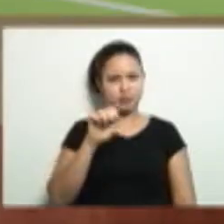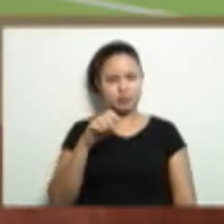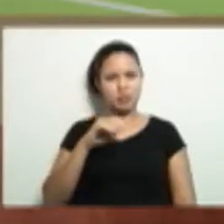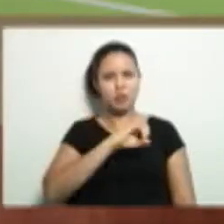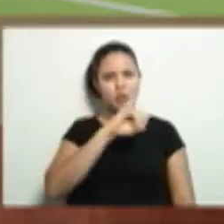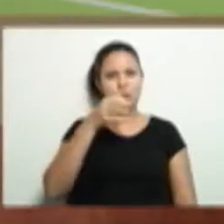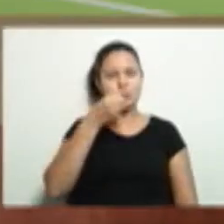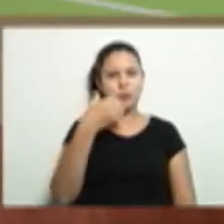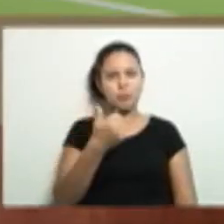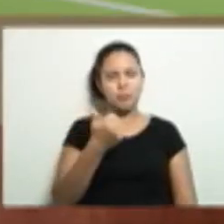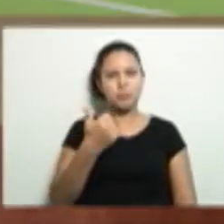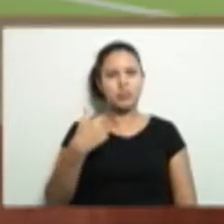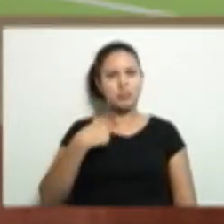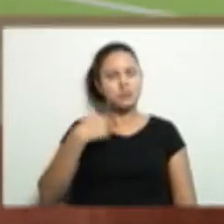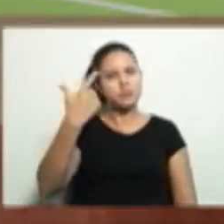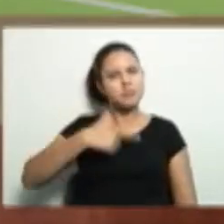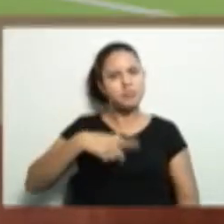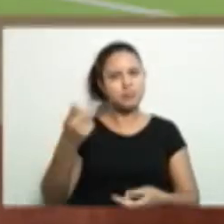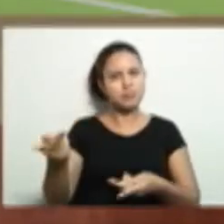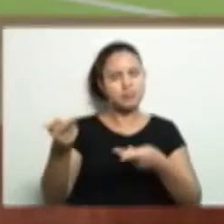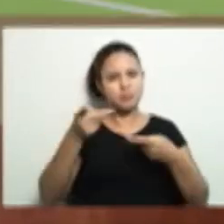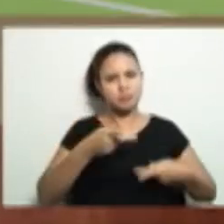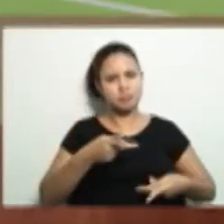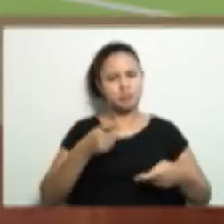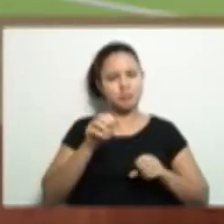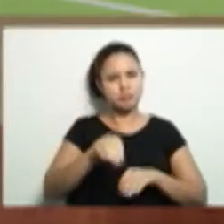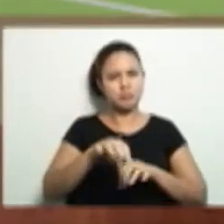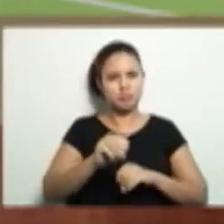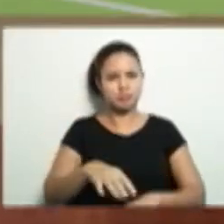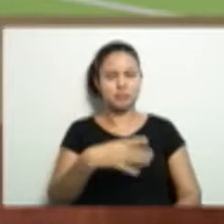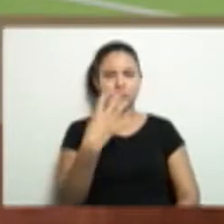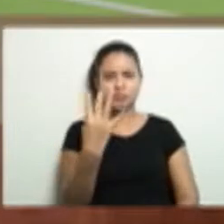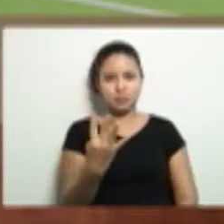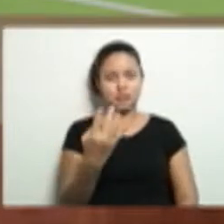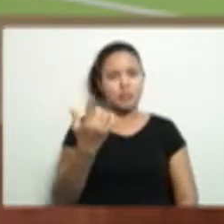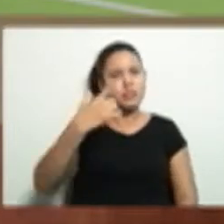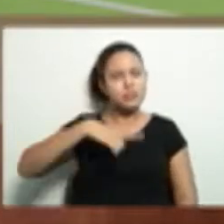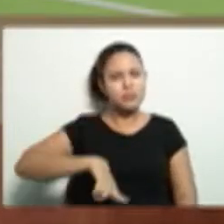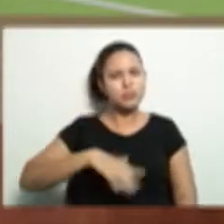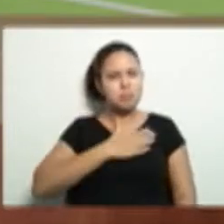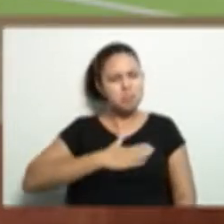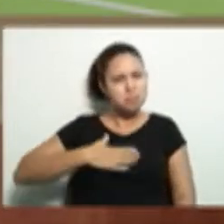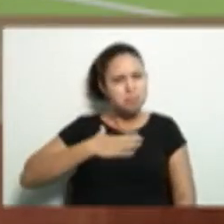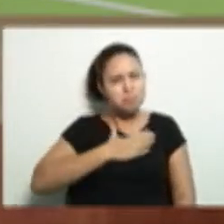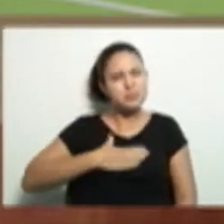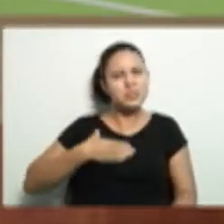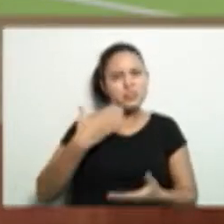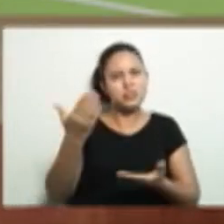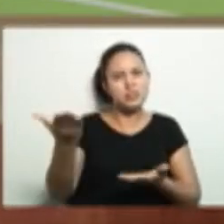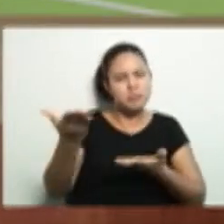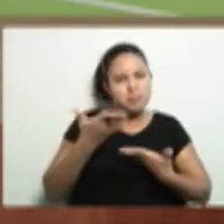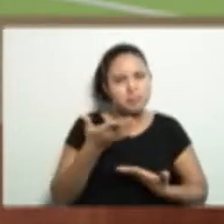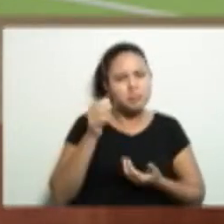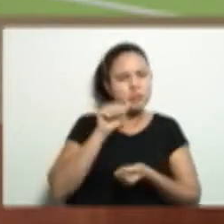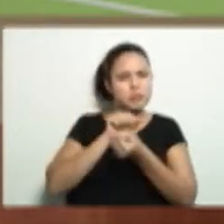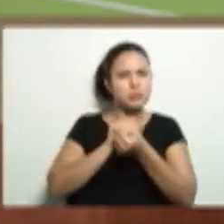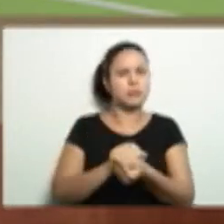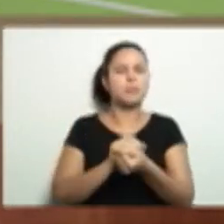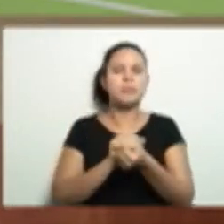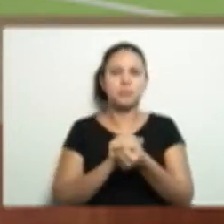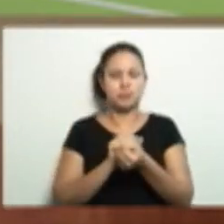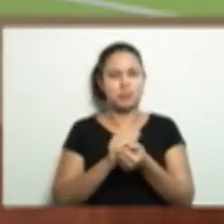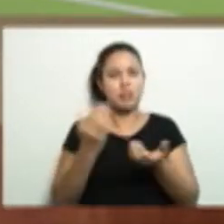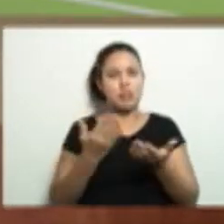vai? Estamos aqui para essa aula 4. Mais uma vez é um prazer participar dessa jornada junto com vocês. Aguardo